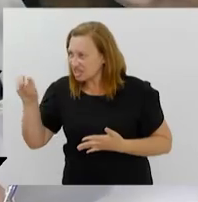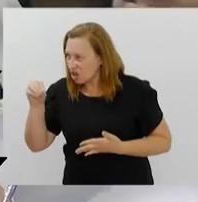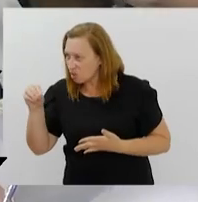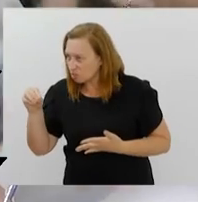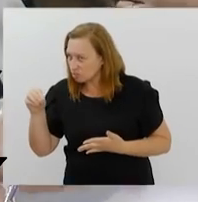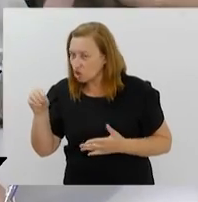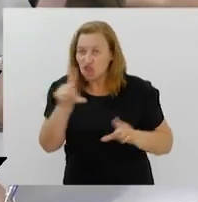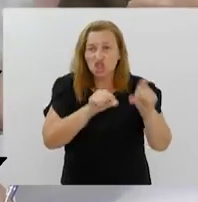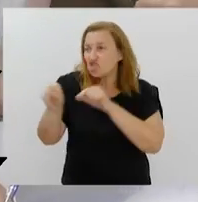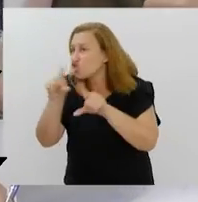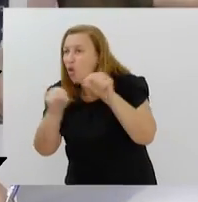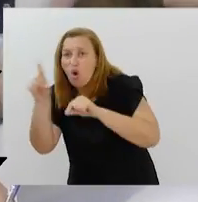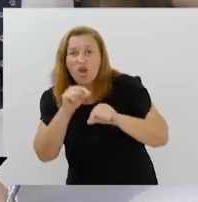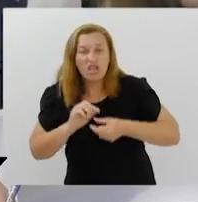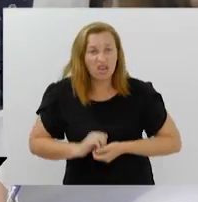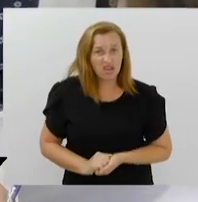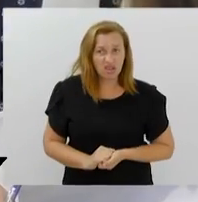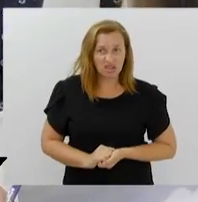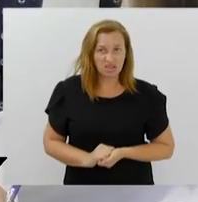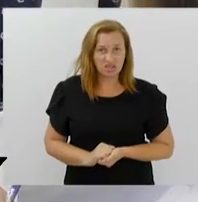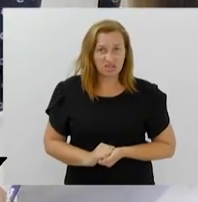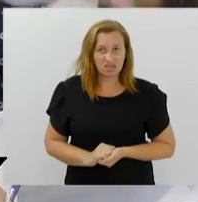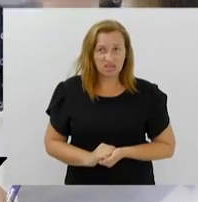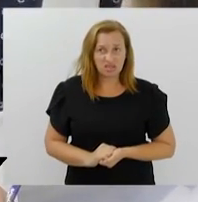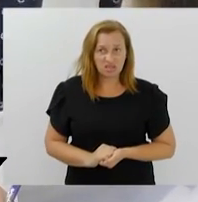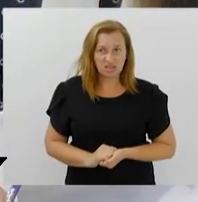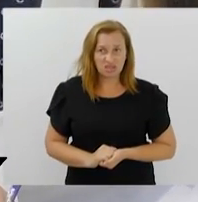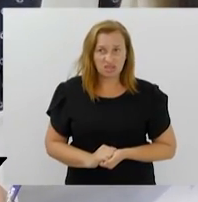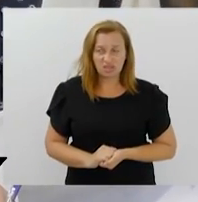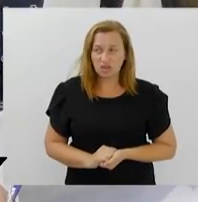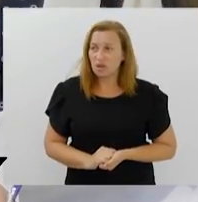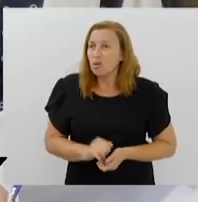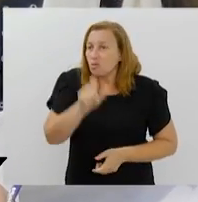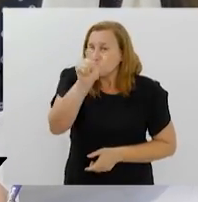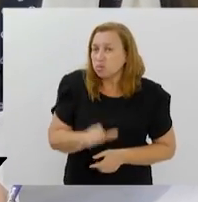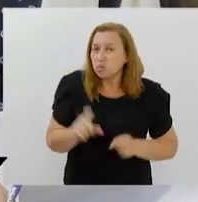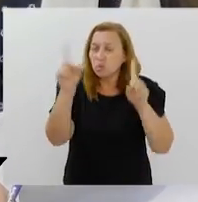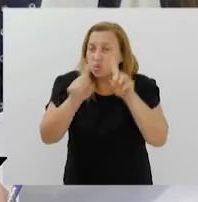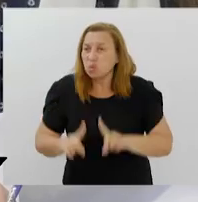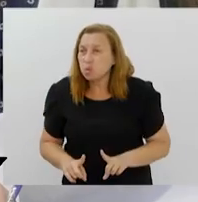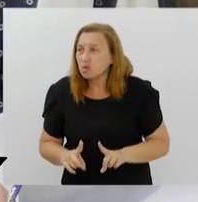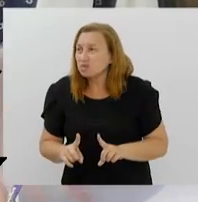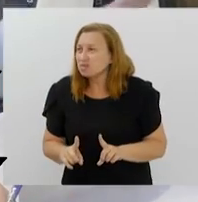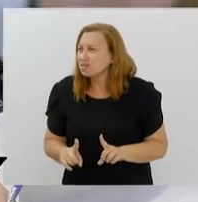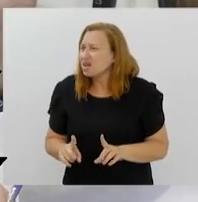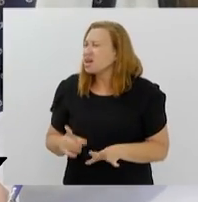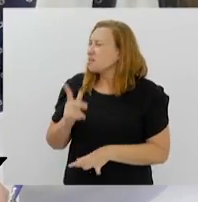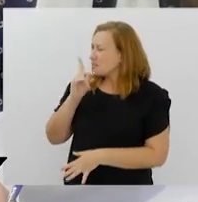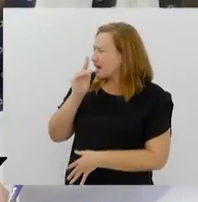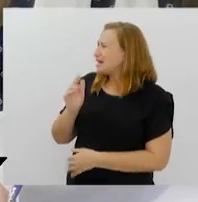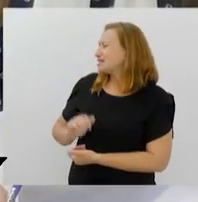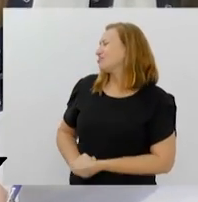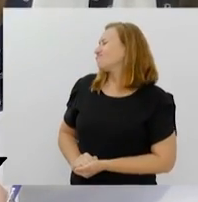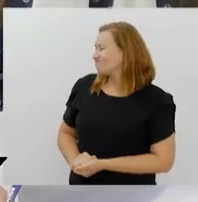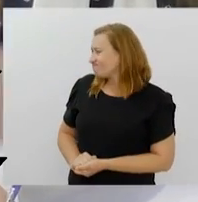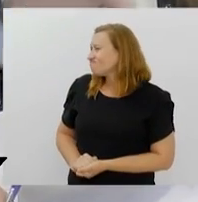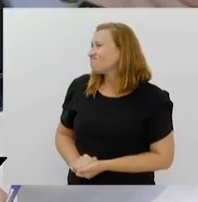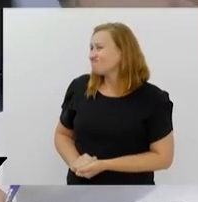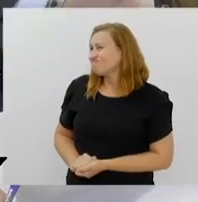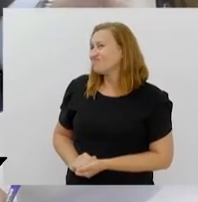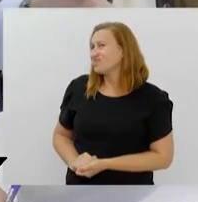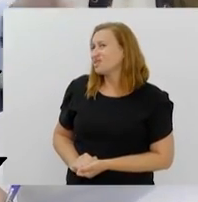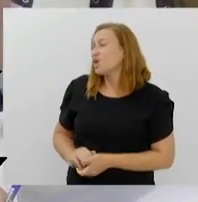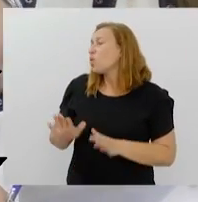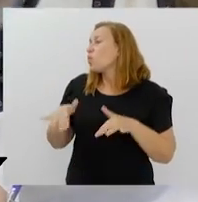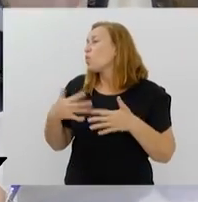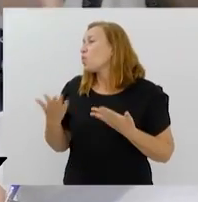de seleção por comorbidade por pessoa com deficiência porque é isso que parece então quero saber qual o